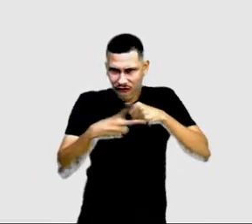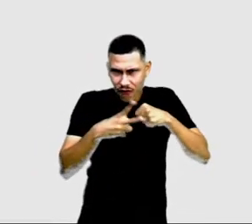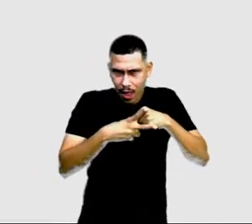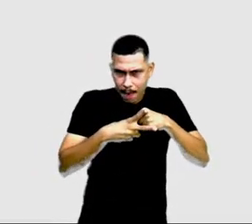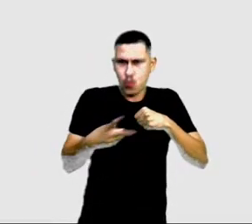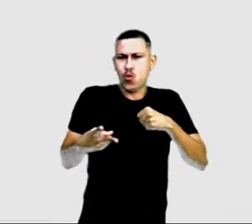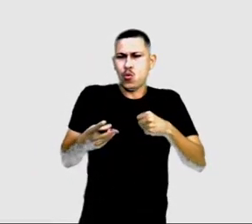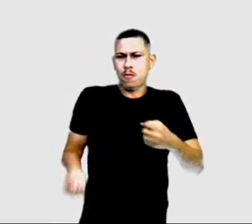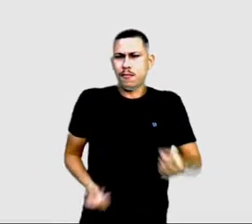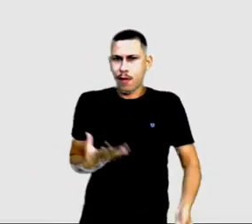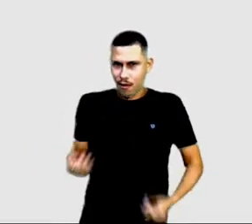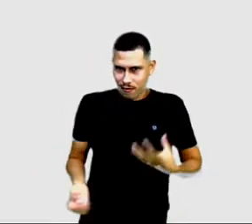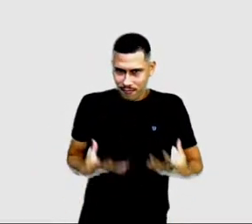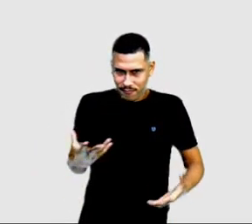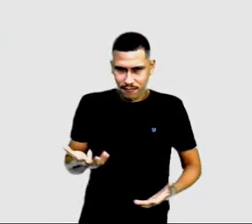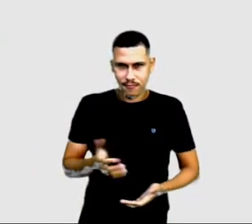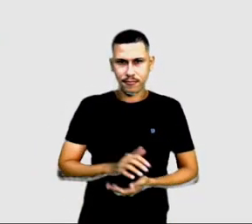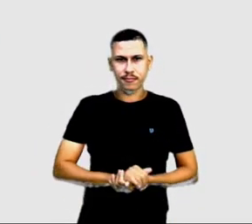se expressam.